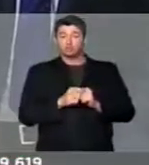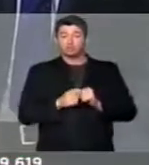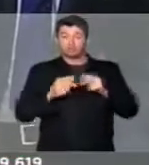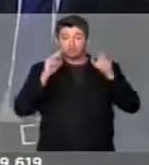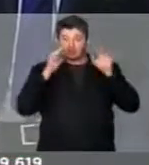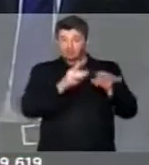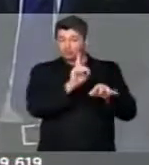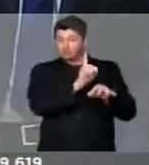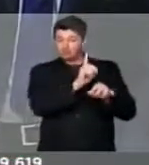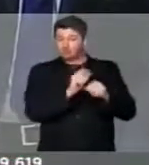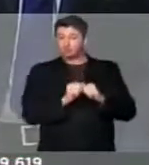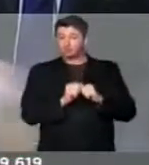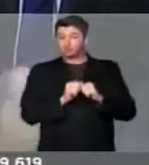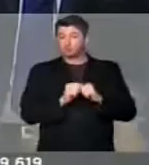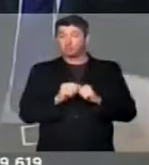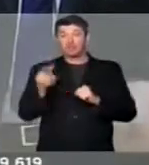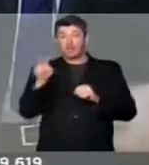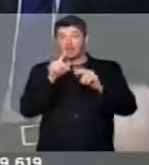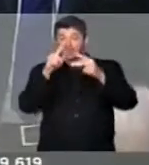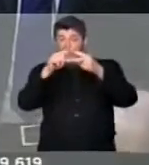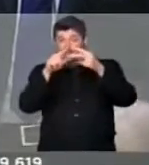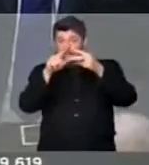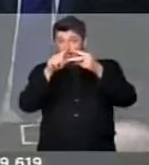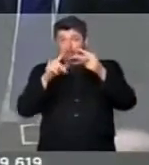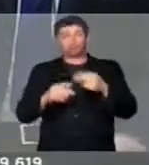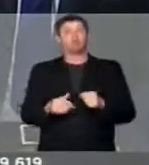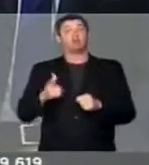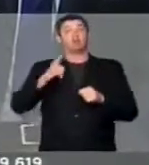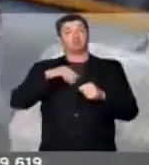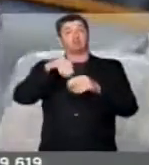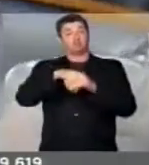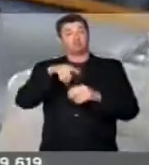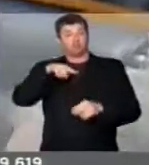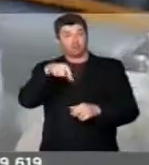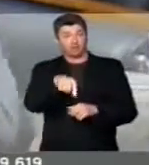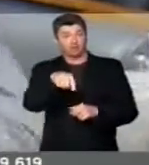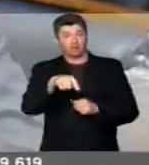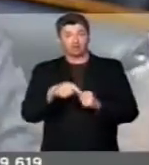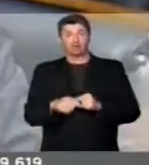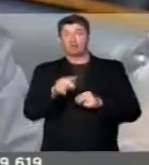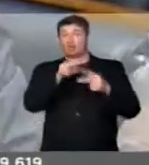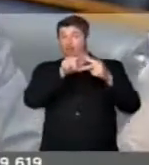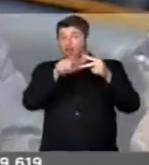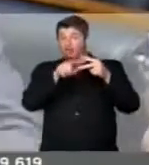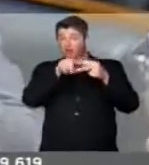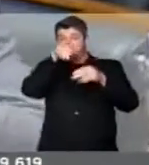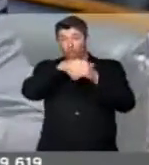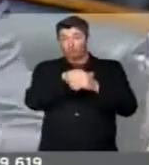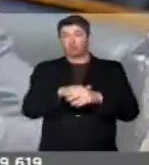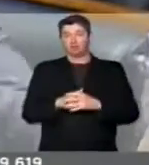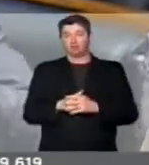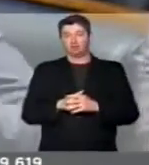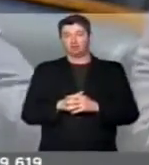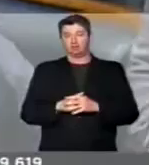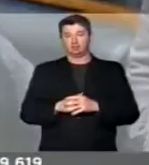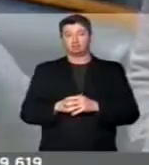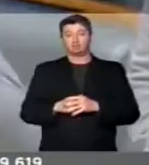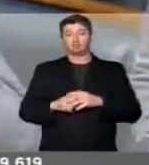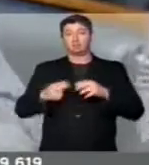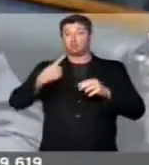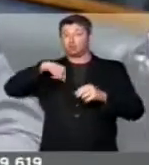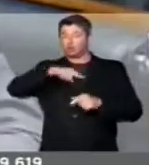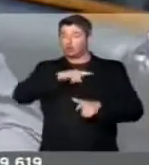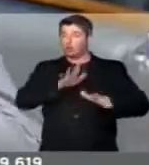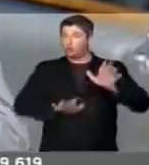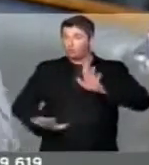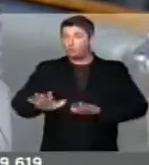prestou atenção. As duas estavam na pauta, as duas foram votadas. Nós tivemos o